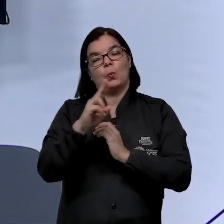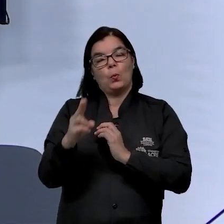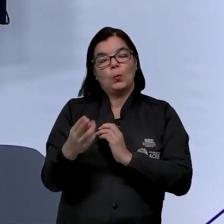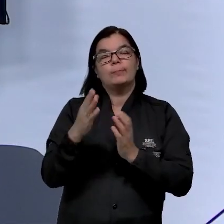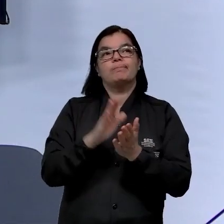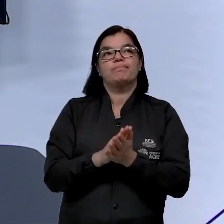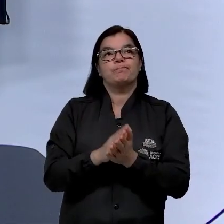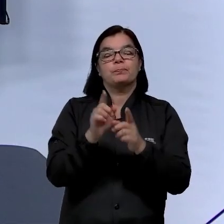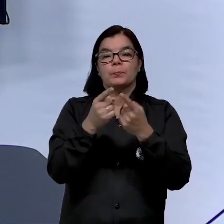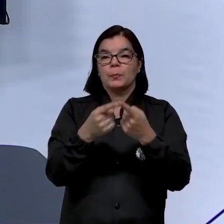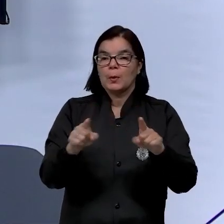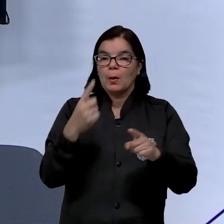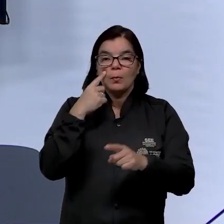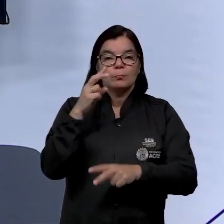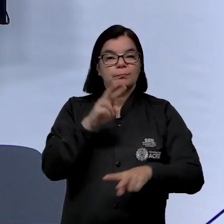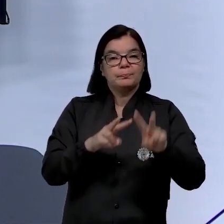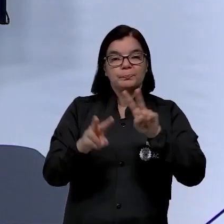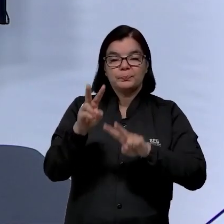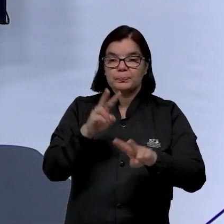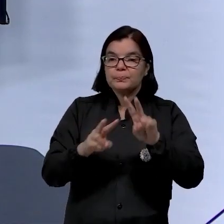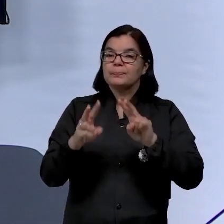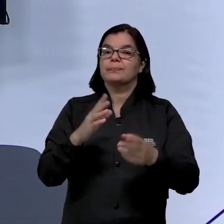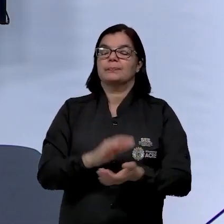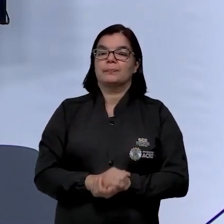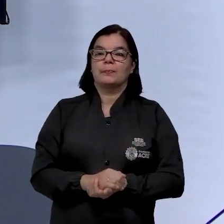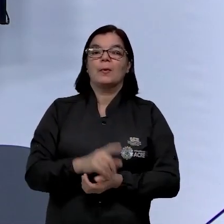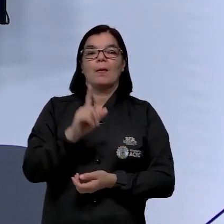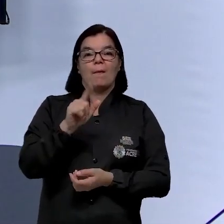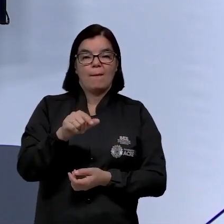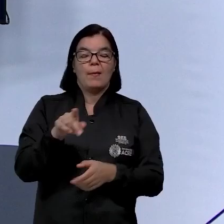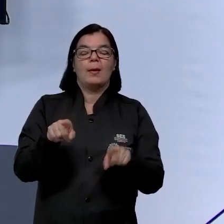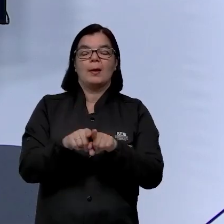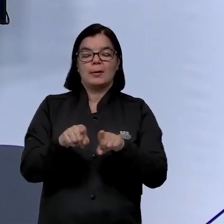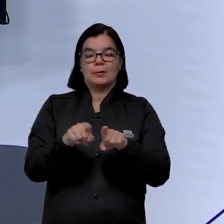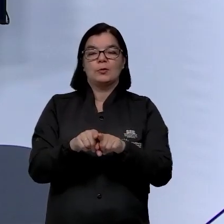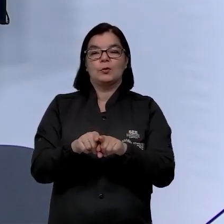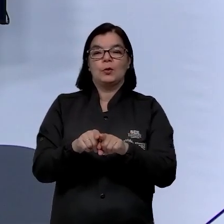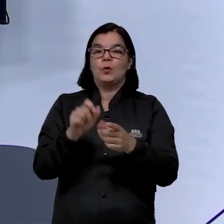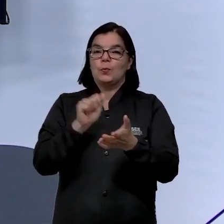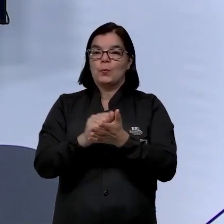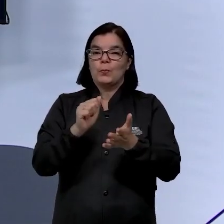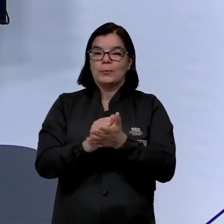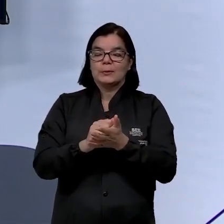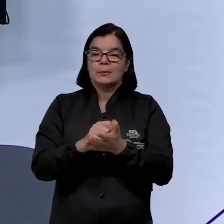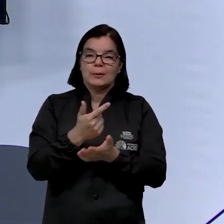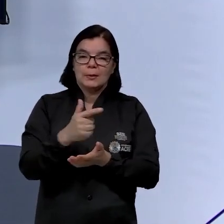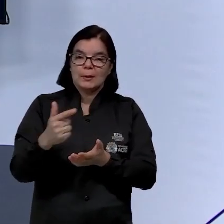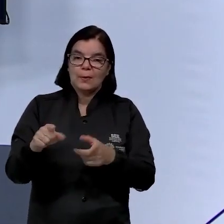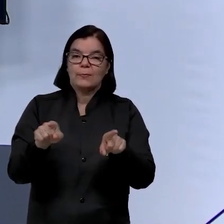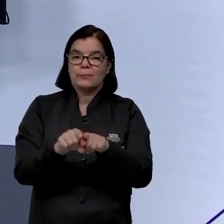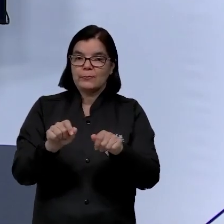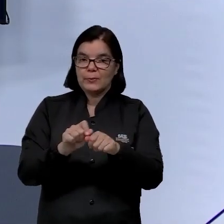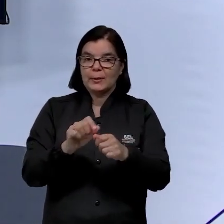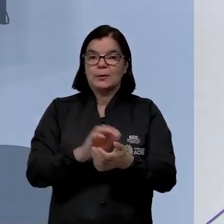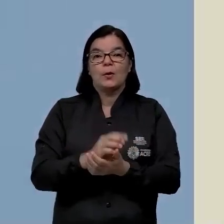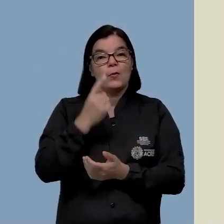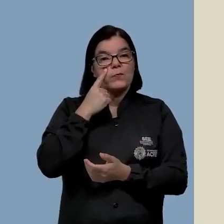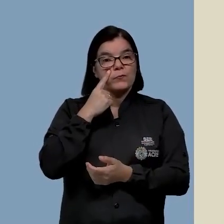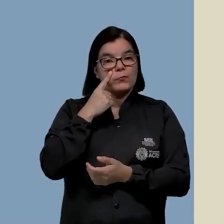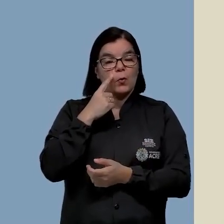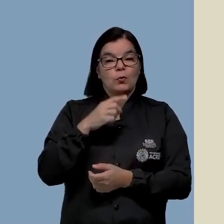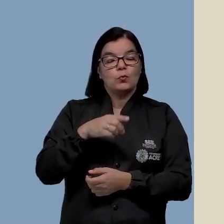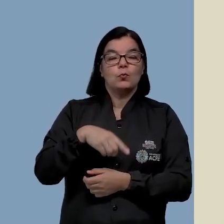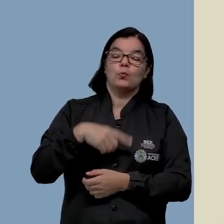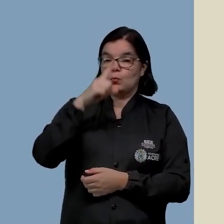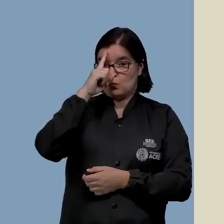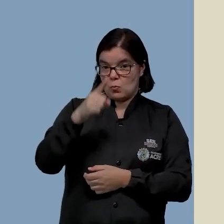paródia usando uma arte visual. E aí, isso é chamado de composição não autoral. E aí, vamos lá voltar no domínio público que